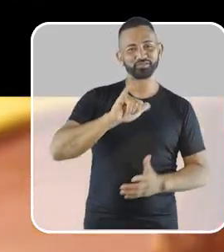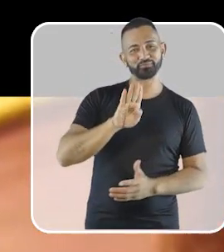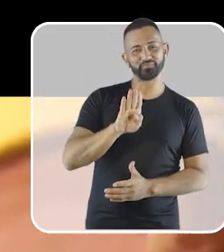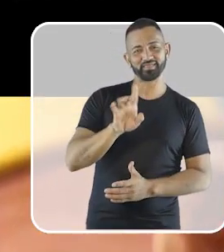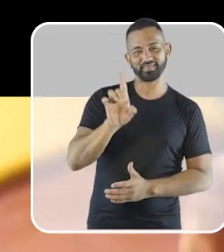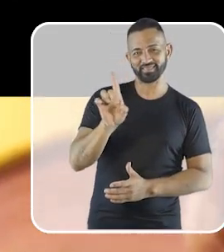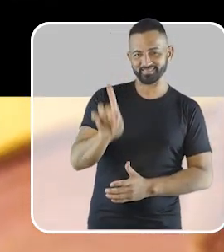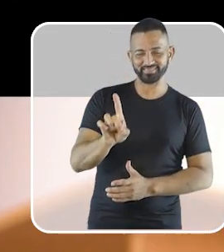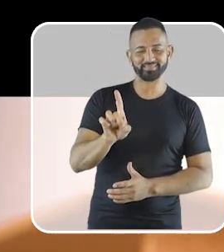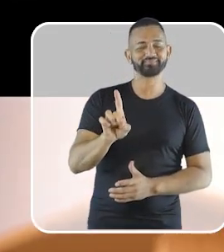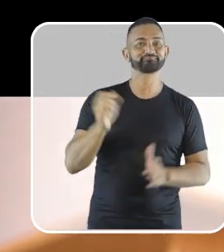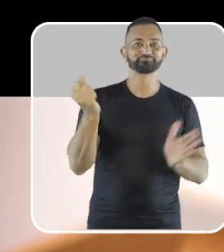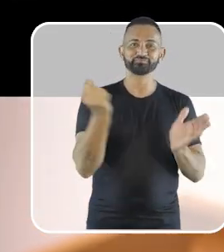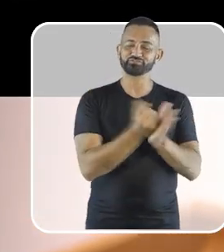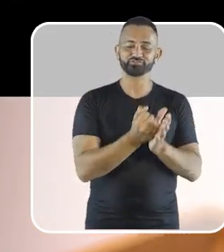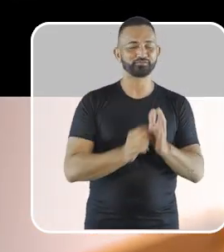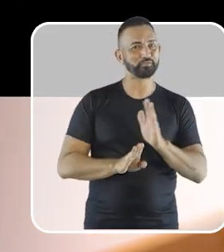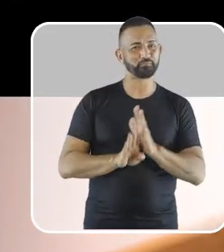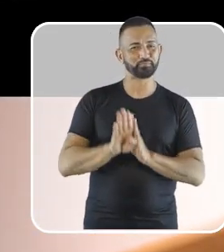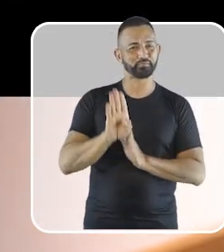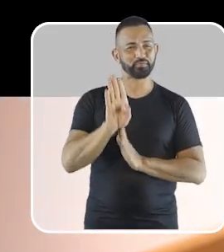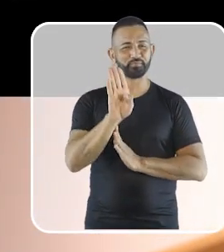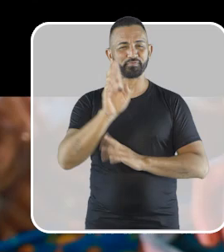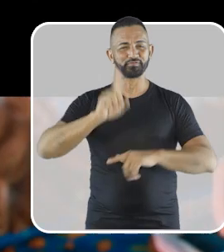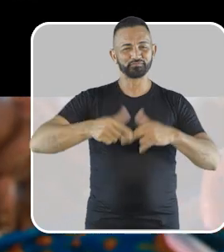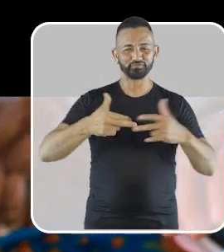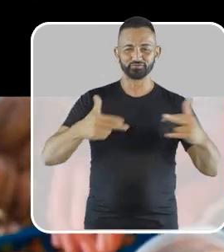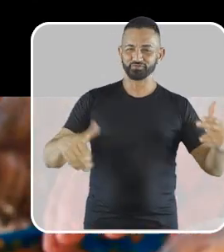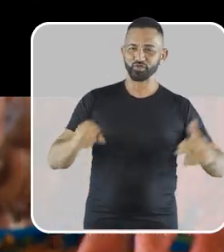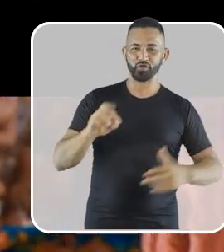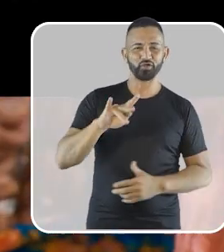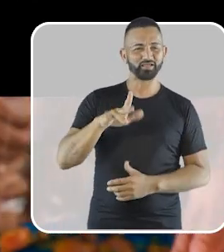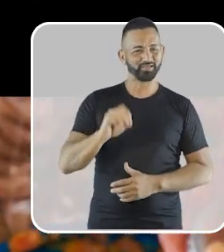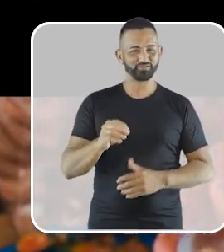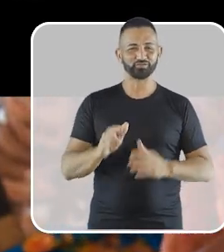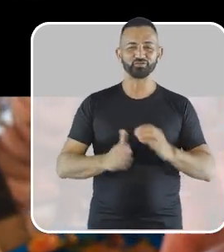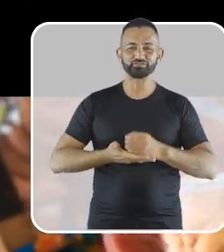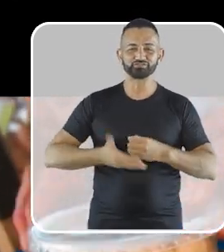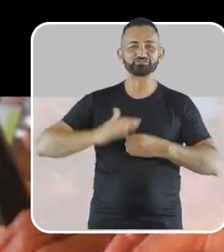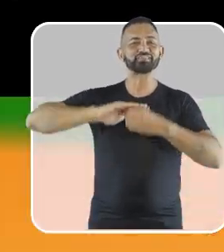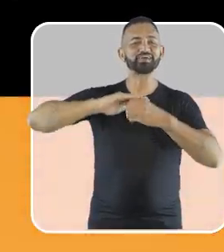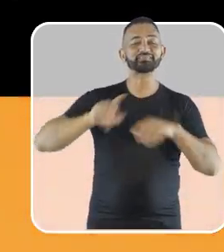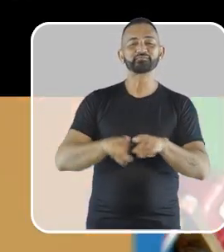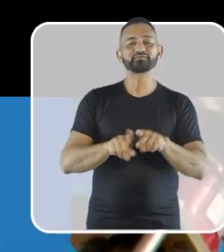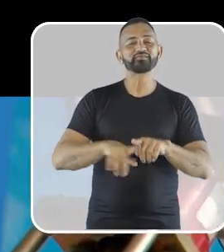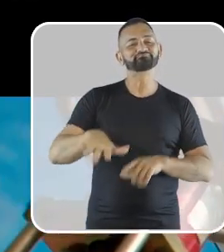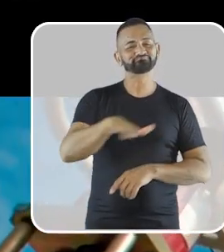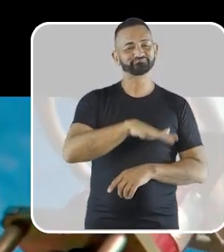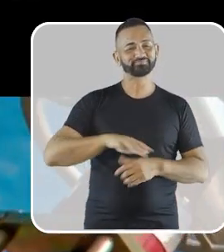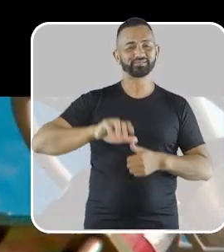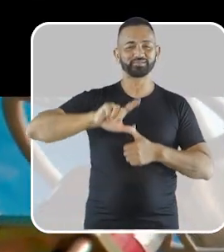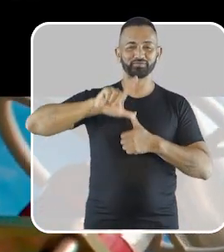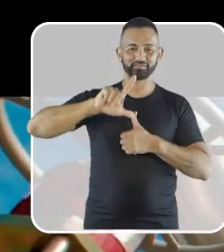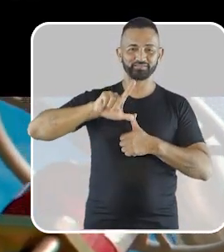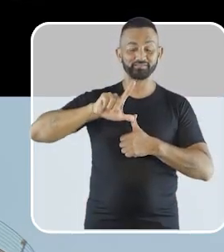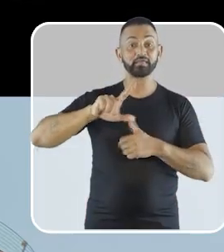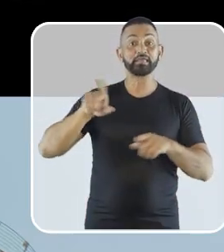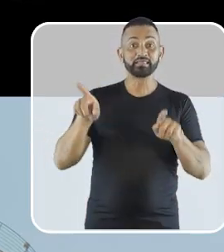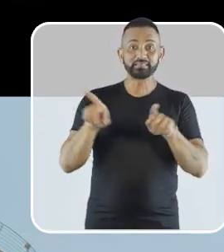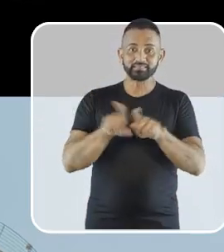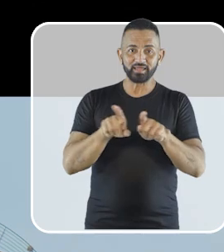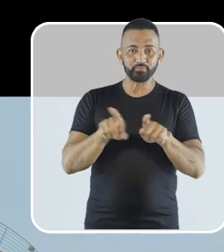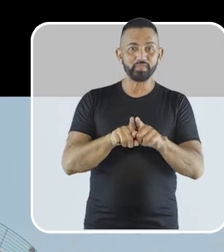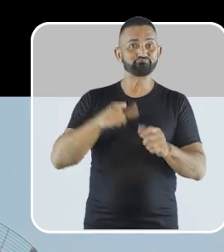IBD, a maior certificadora de produtos orgânicos e sustentáveis da América Latina. E no setor de biocombustíveis,